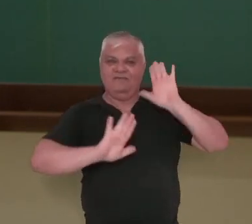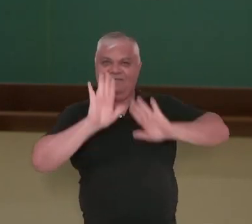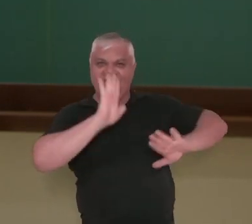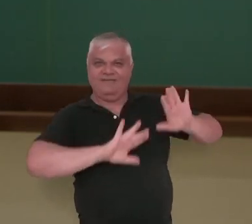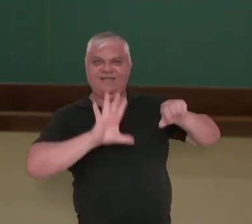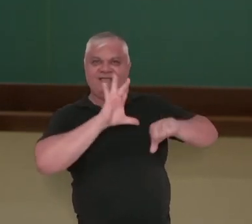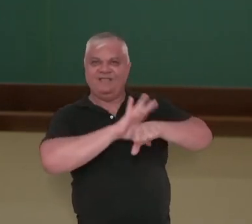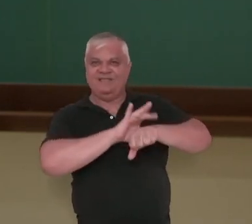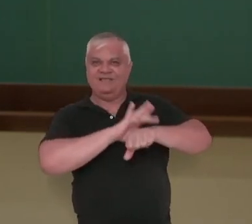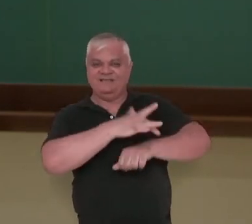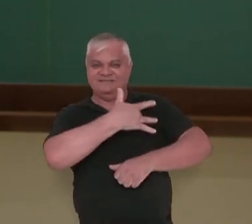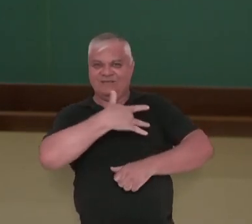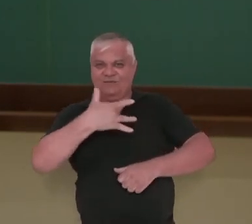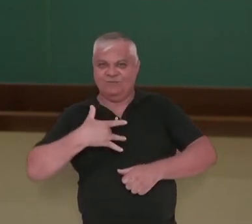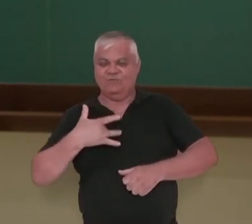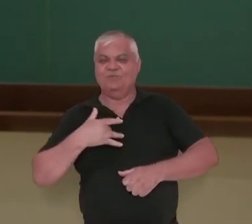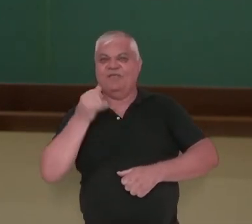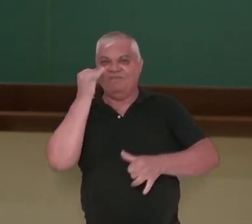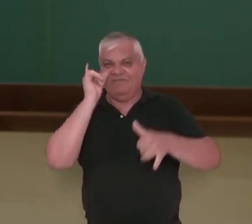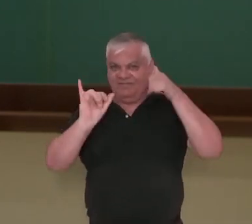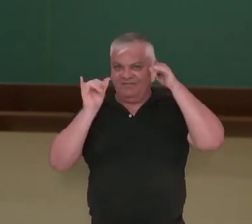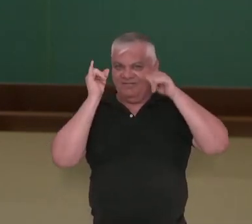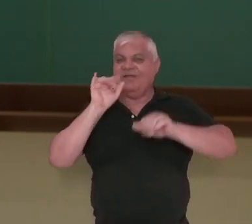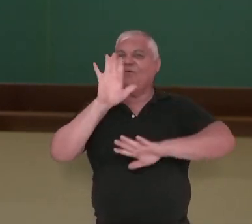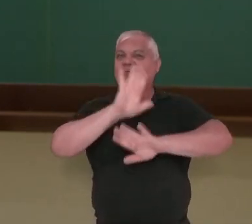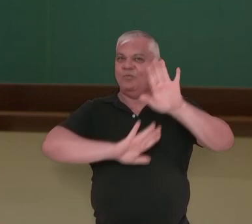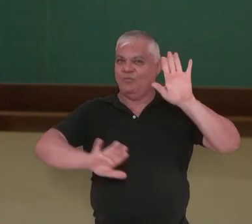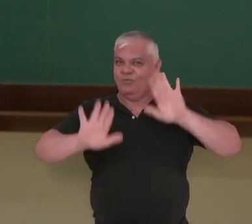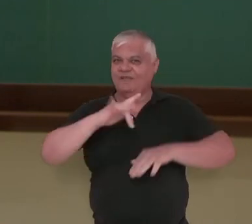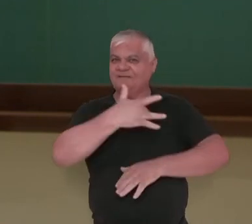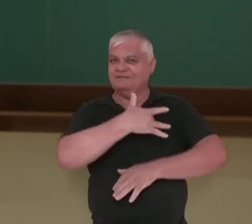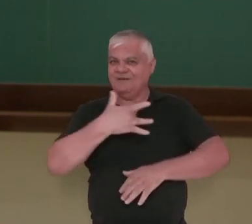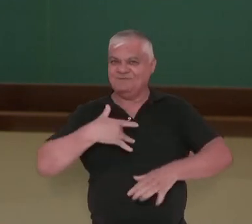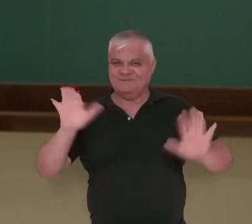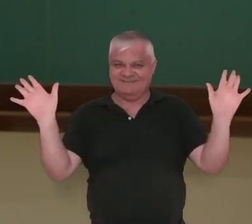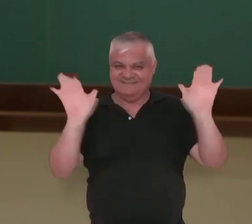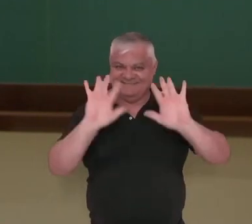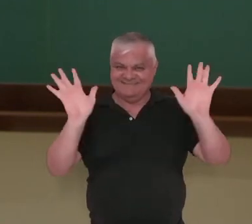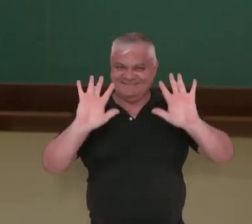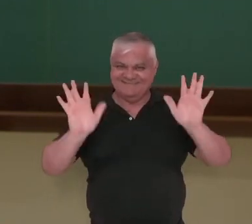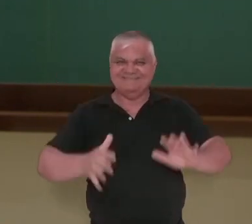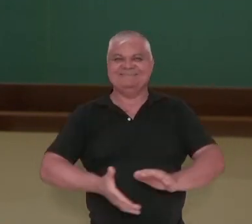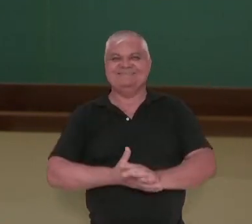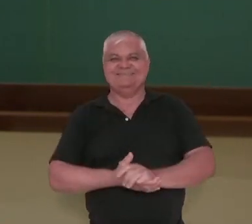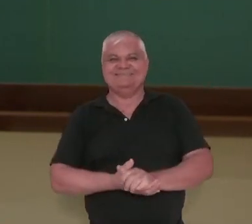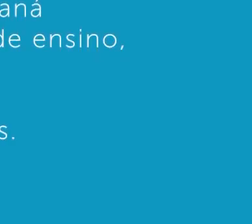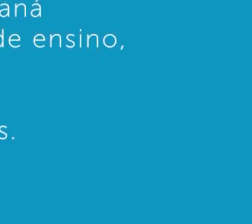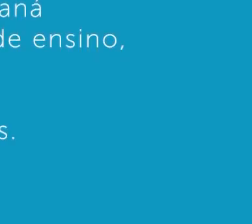doenças, se previna, tenha cuidado, fique bem, até breve, tchau, tchau!